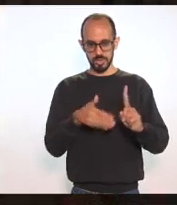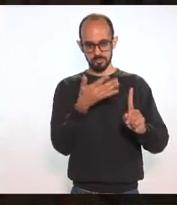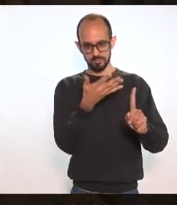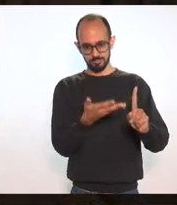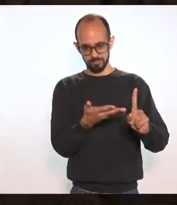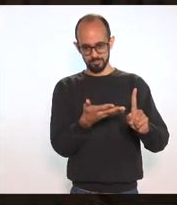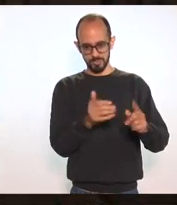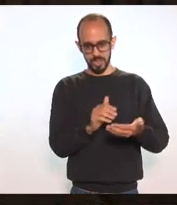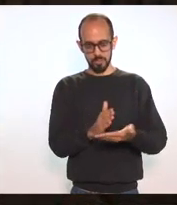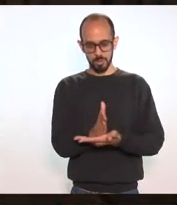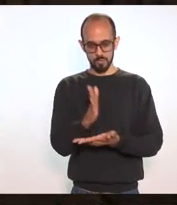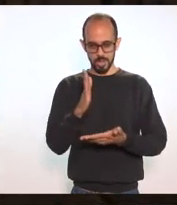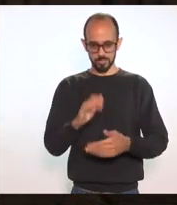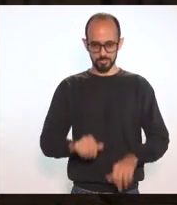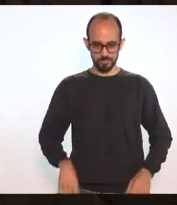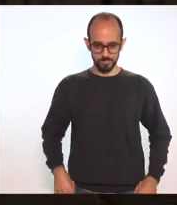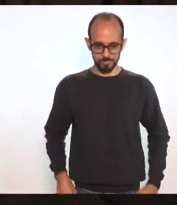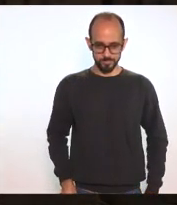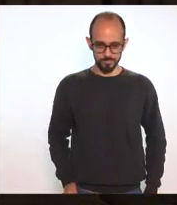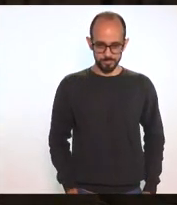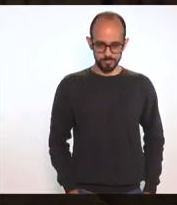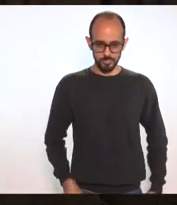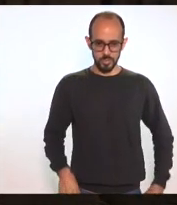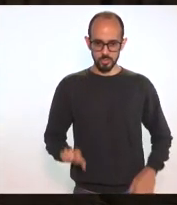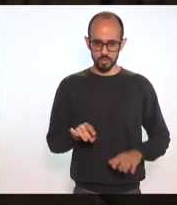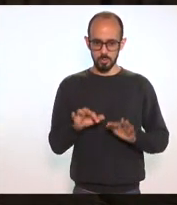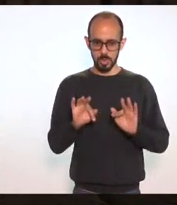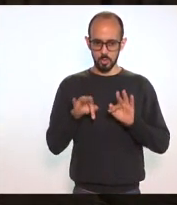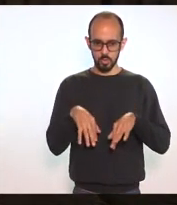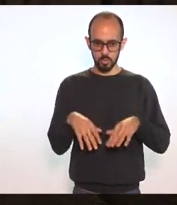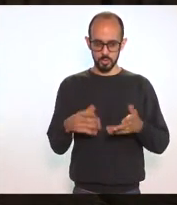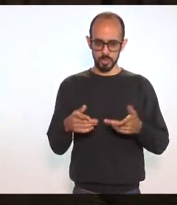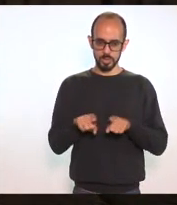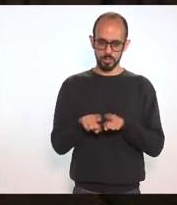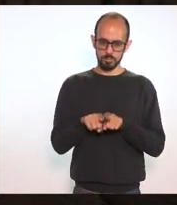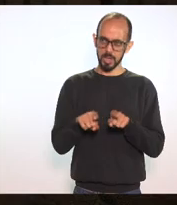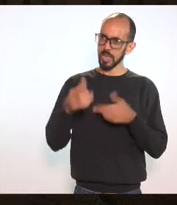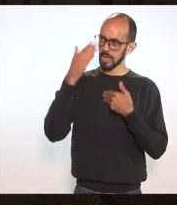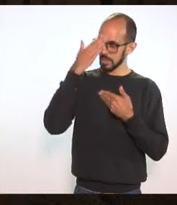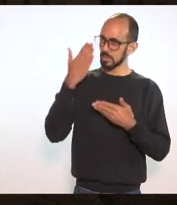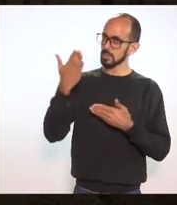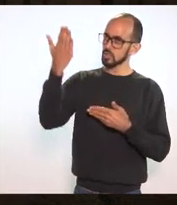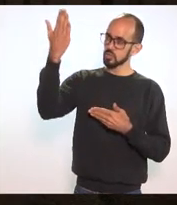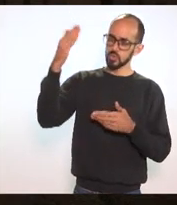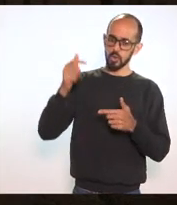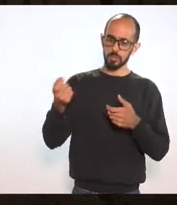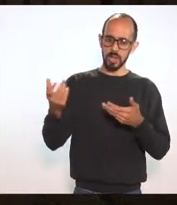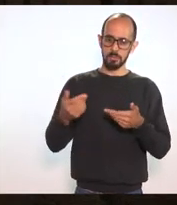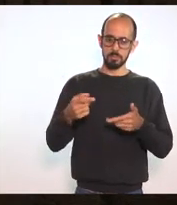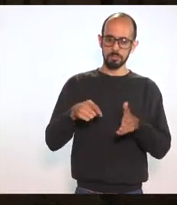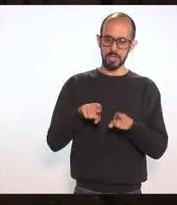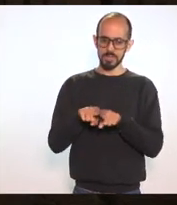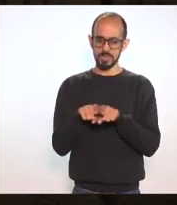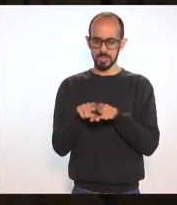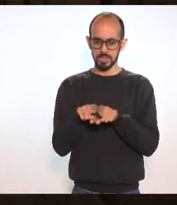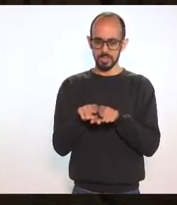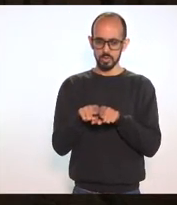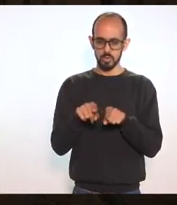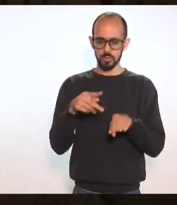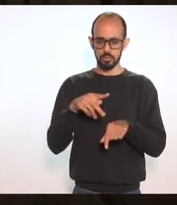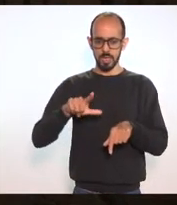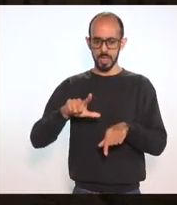estão aprovados. Deputado Eurico. Presidente, só para concluir, agradecer também Vossa Excelência pela parceria no projeto de lei que votaremos